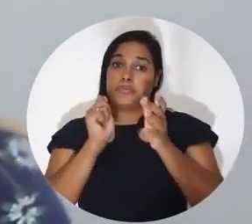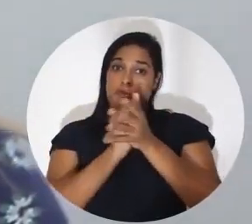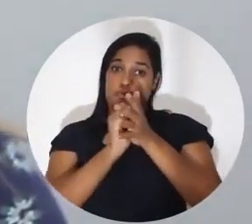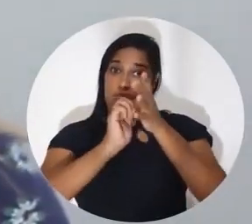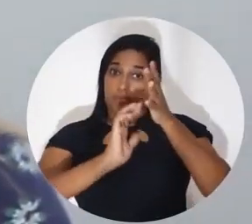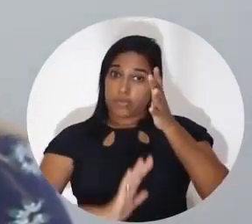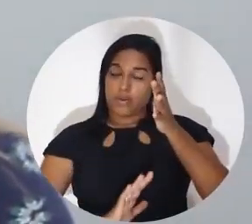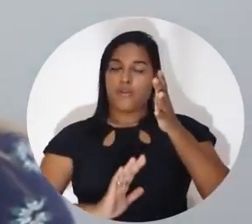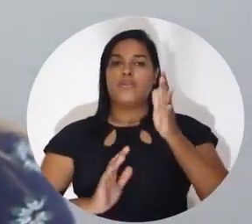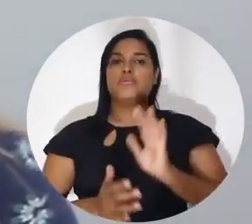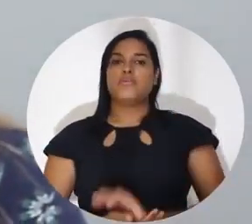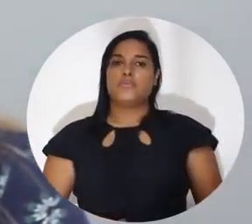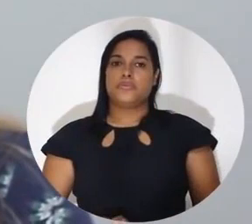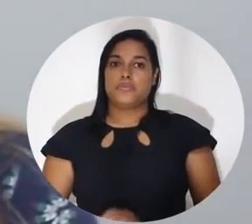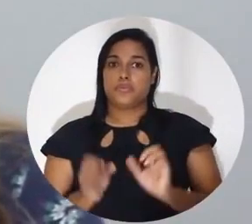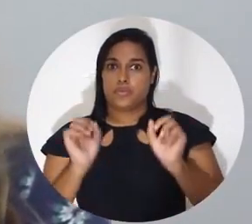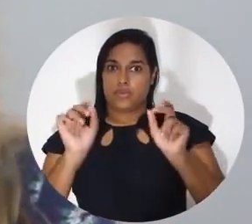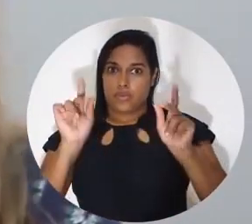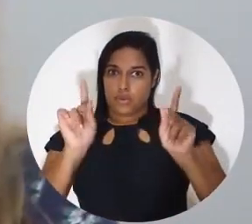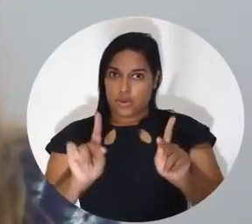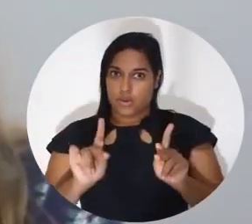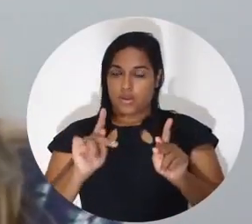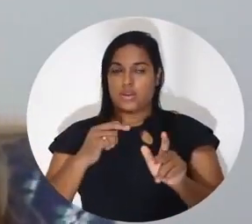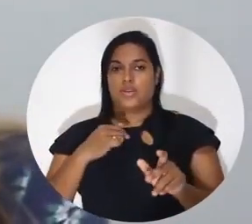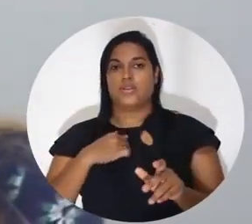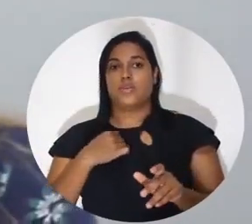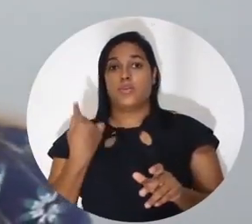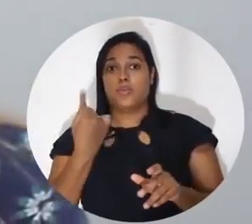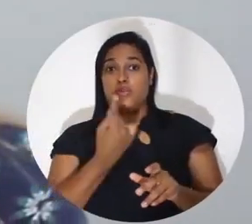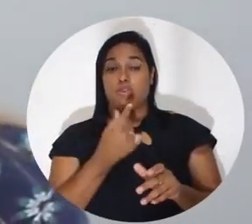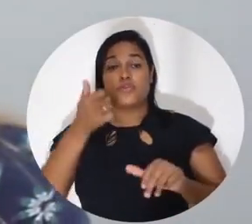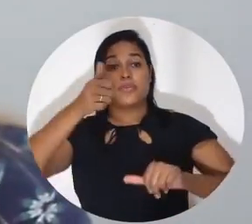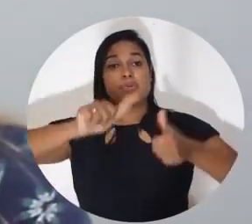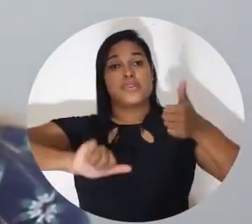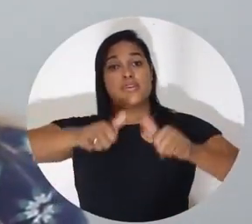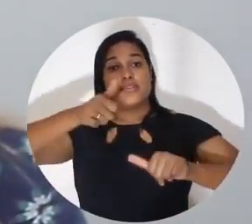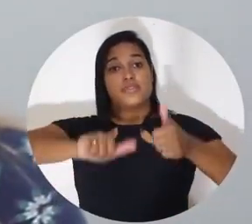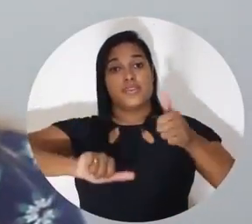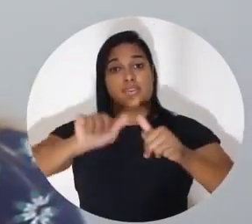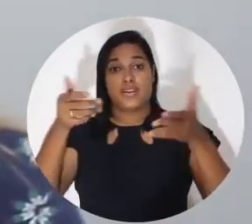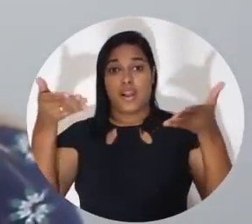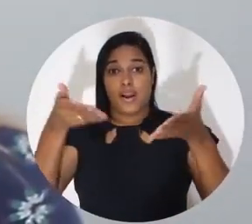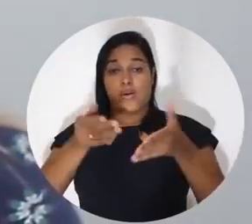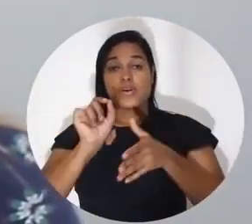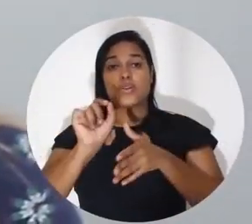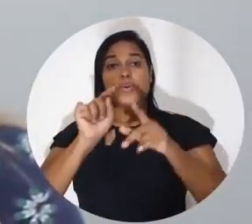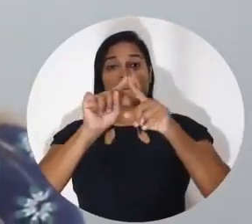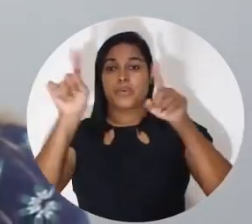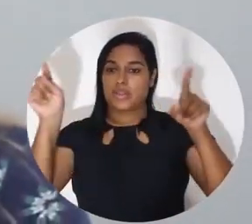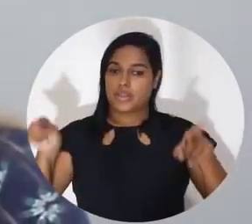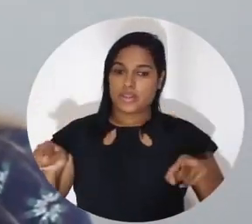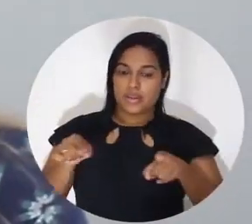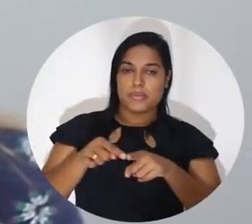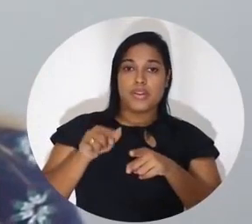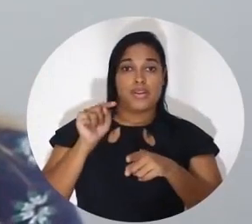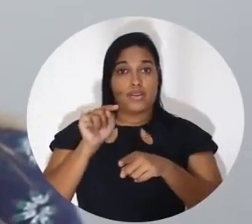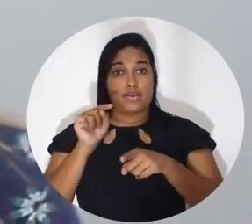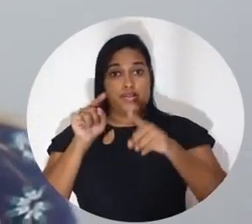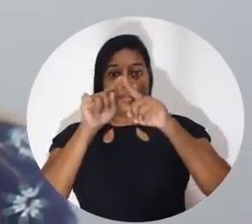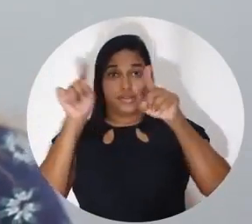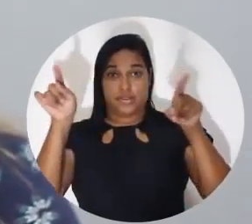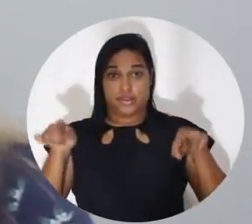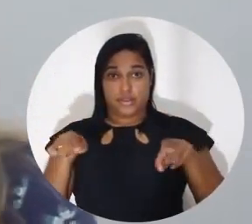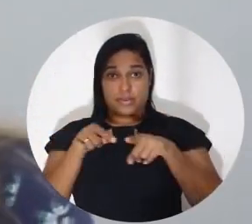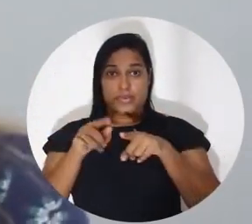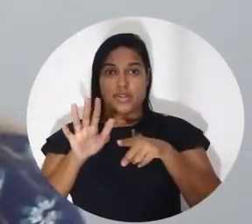entre as fronteiras. Tá? Então, nós vamos analisar a partir de agora uma tabela. Tá? Essa tabela